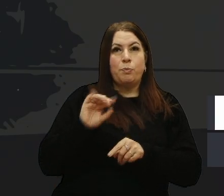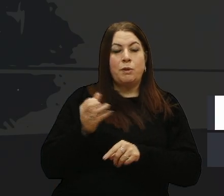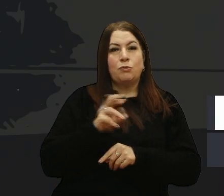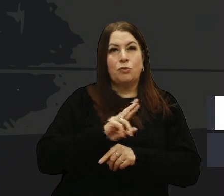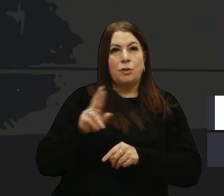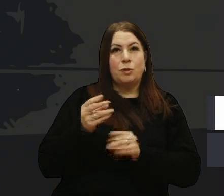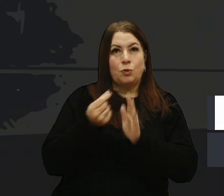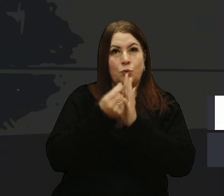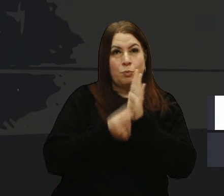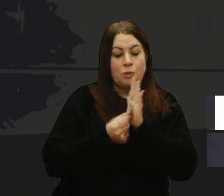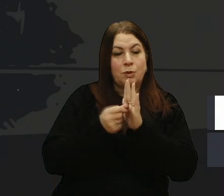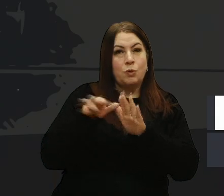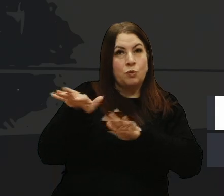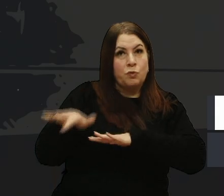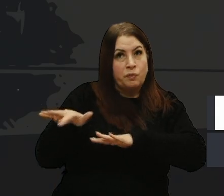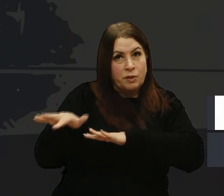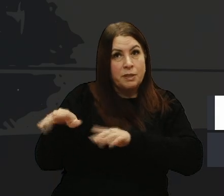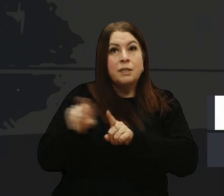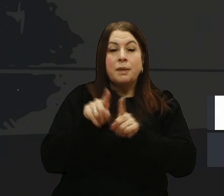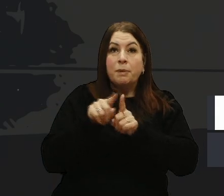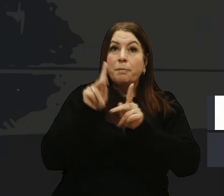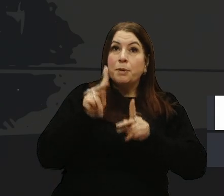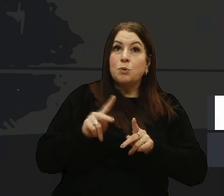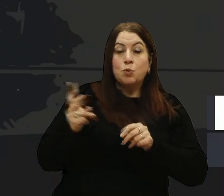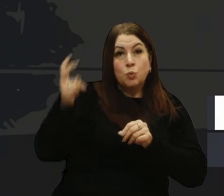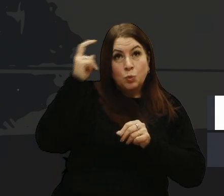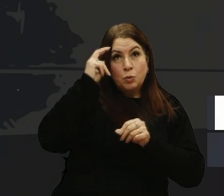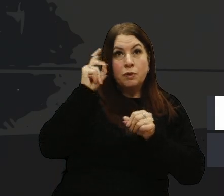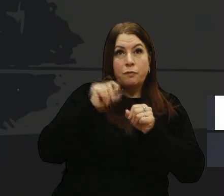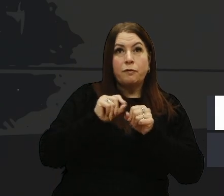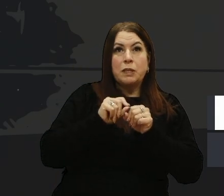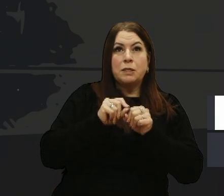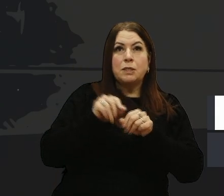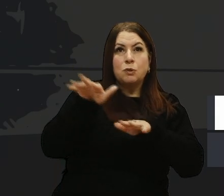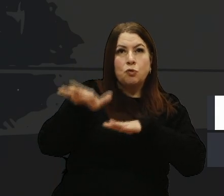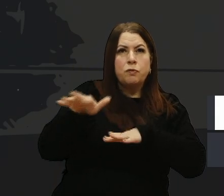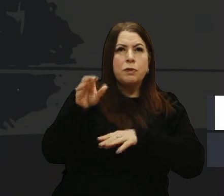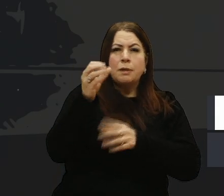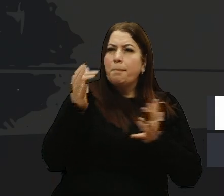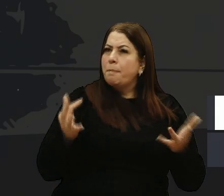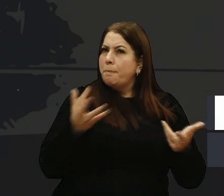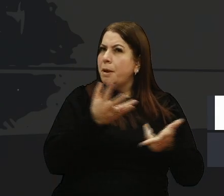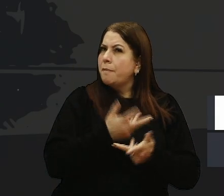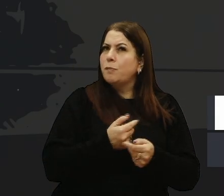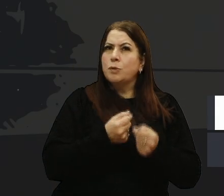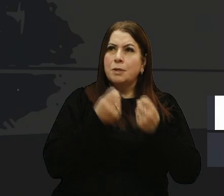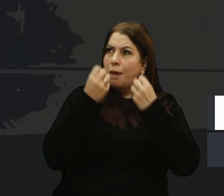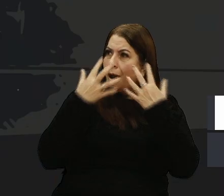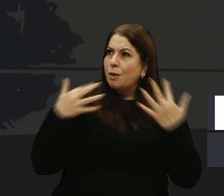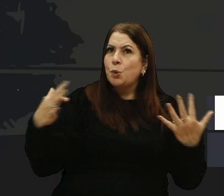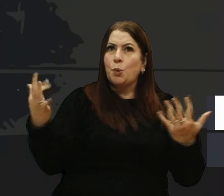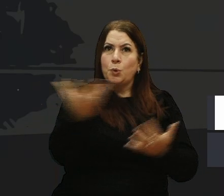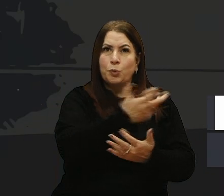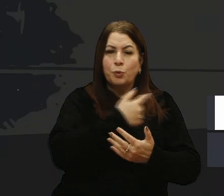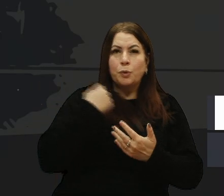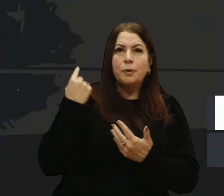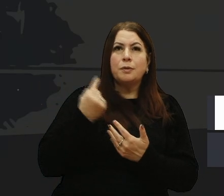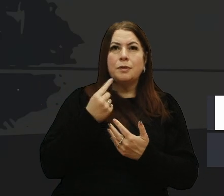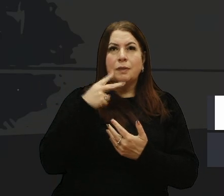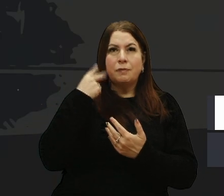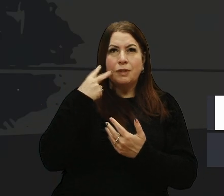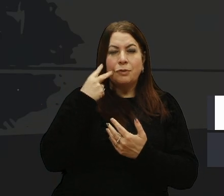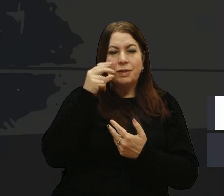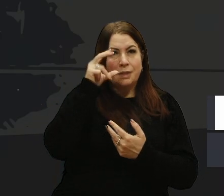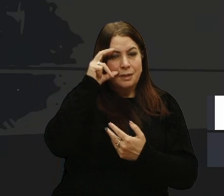do orçamento do desfile, mas o pessoal da cultura fez um desfile maravilhoso, que encantou a todos. A vereadora